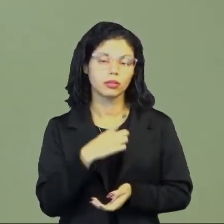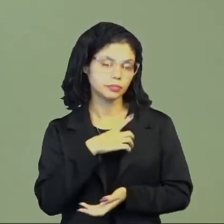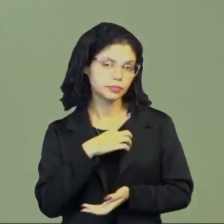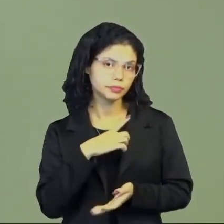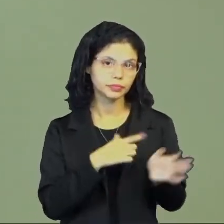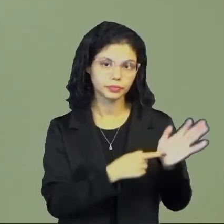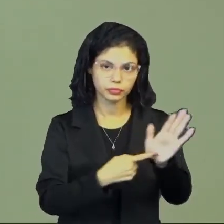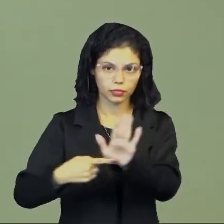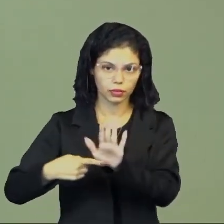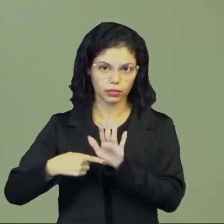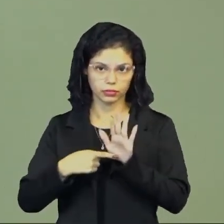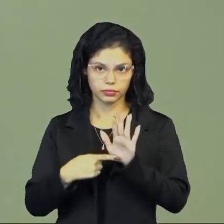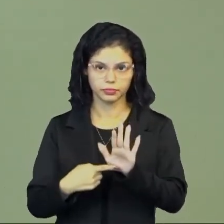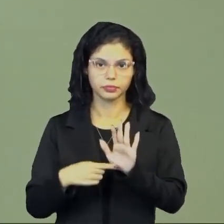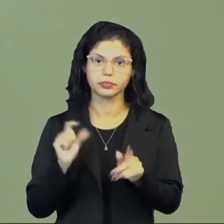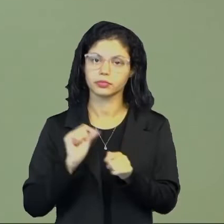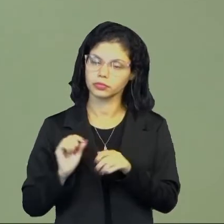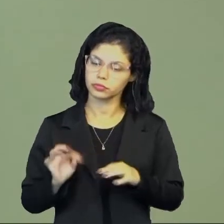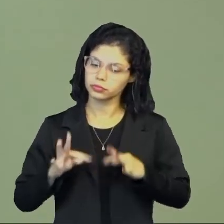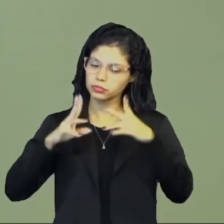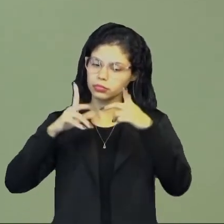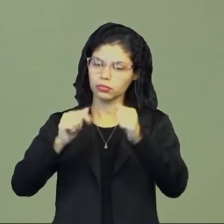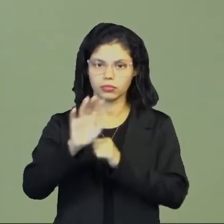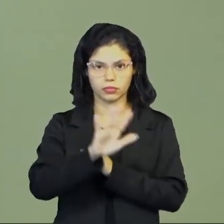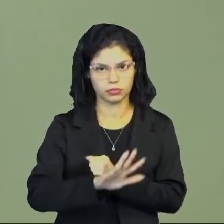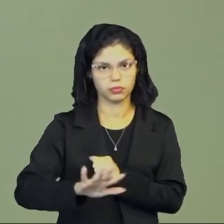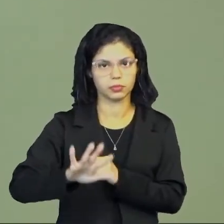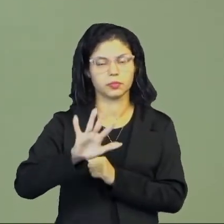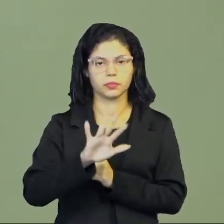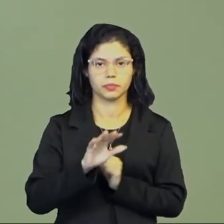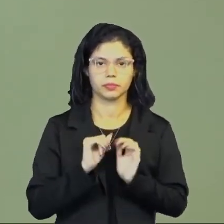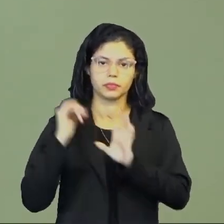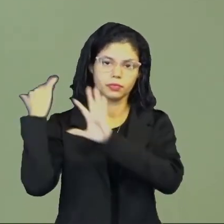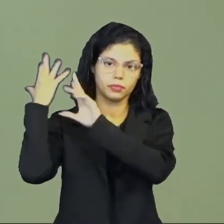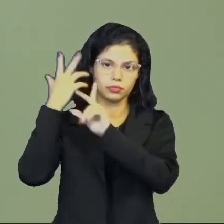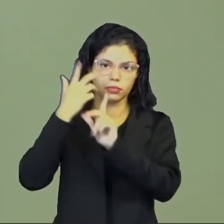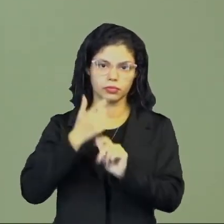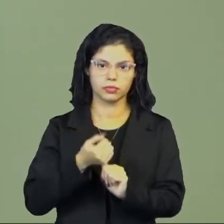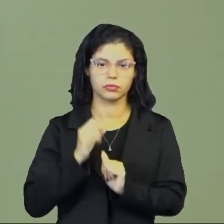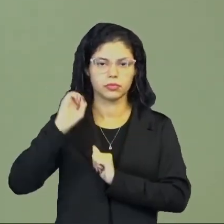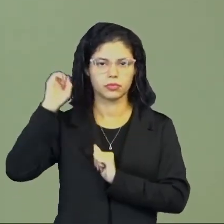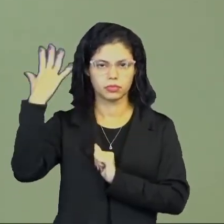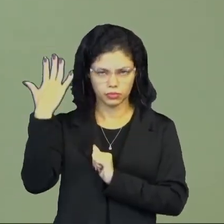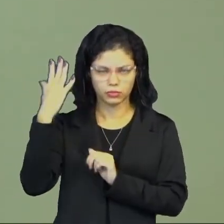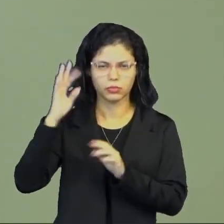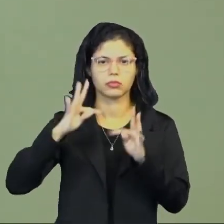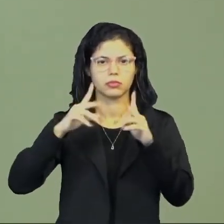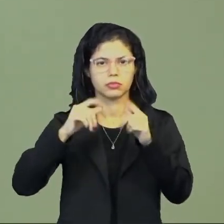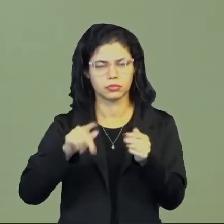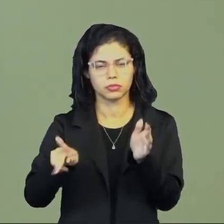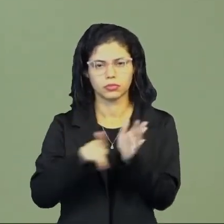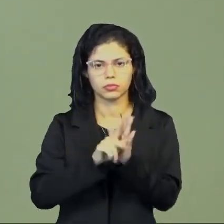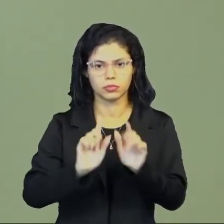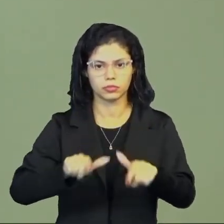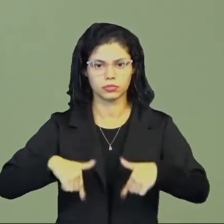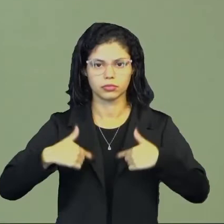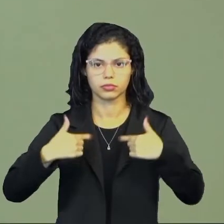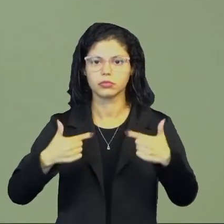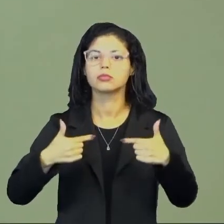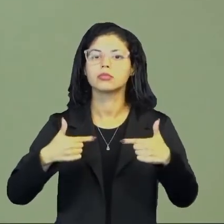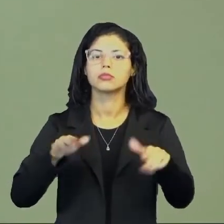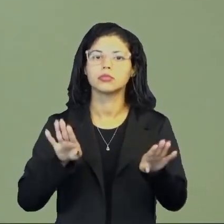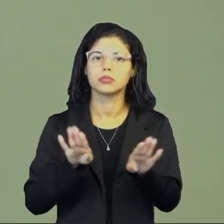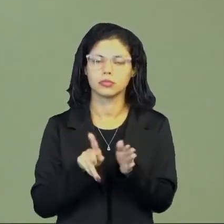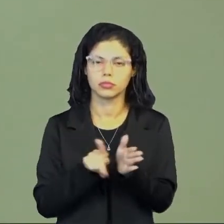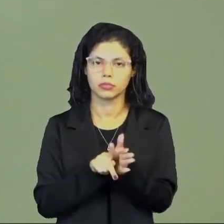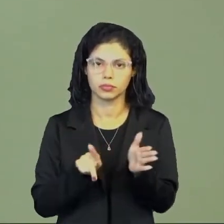existe um apresentador que faz toda a retórica do que está acontecendo, e a própria luta, ela é